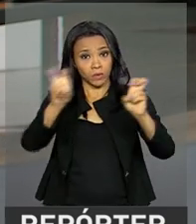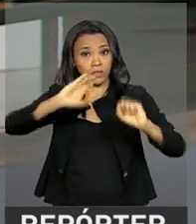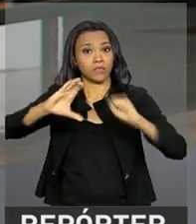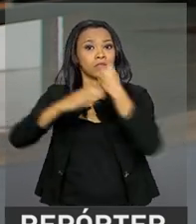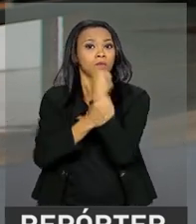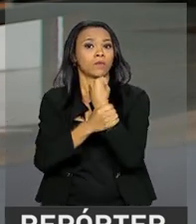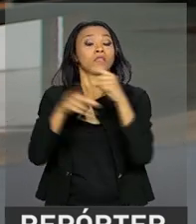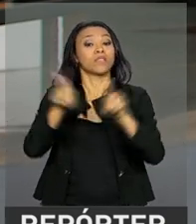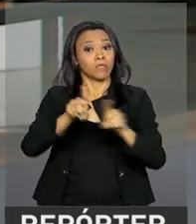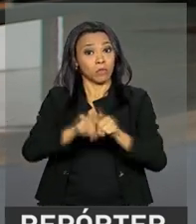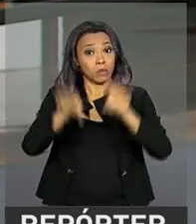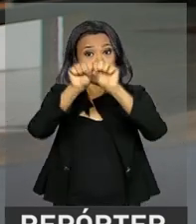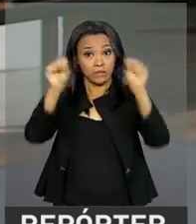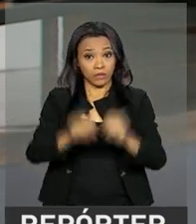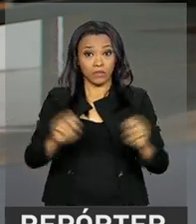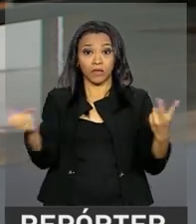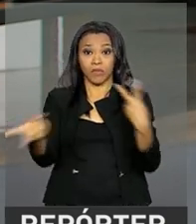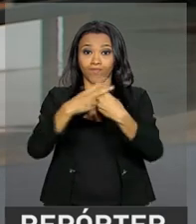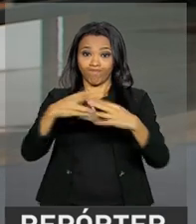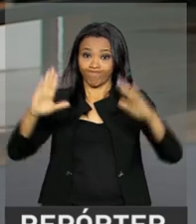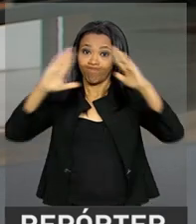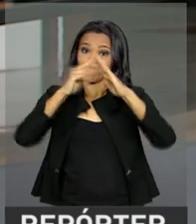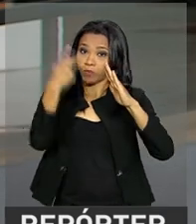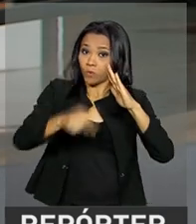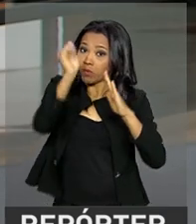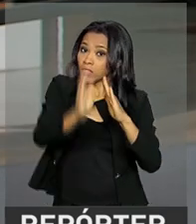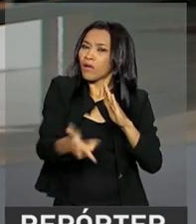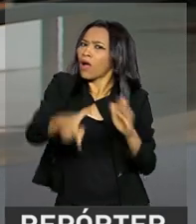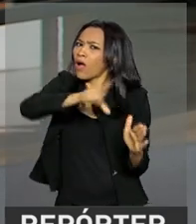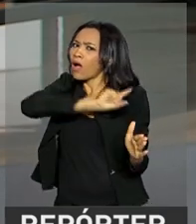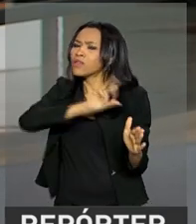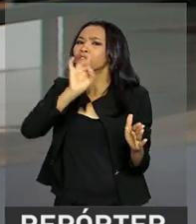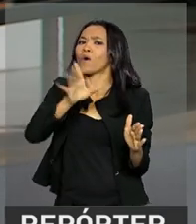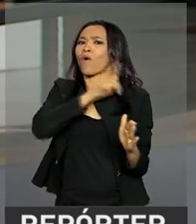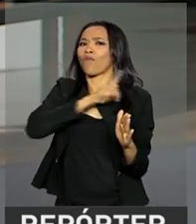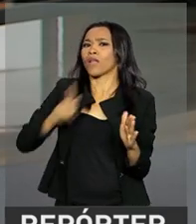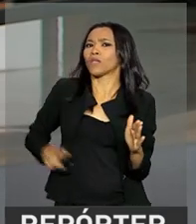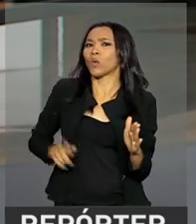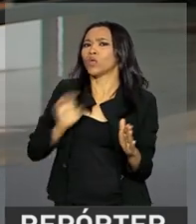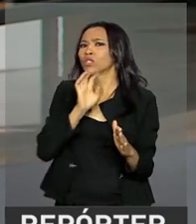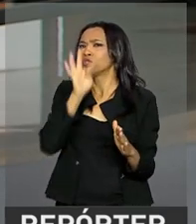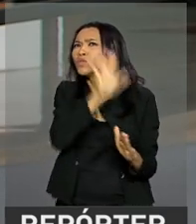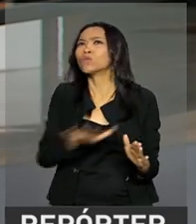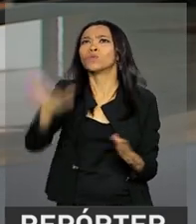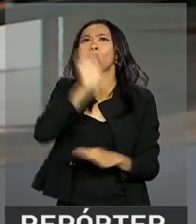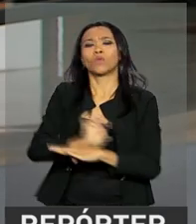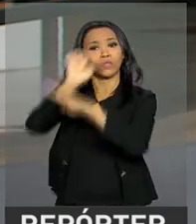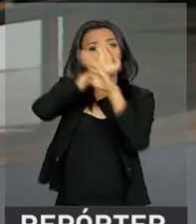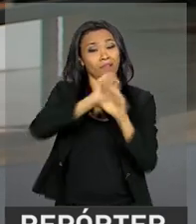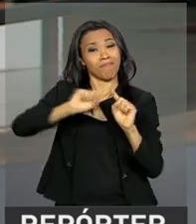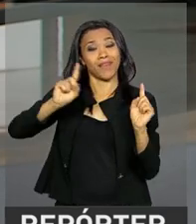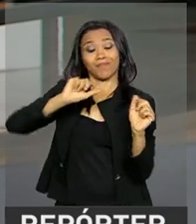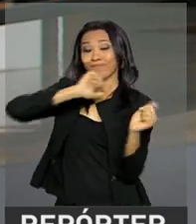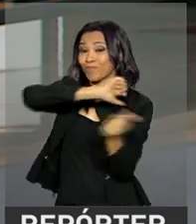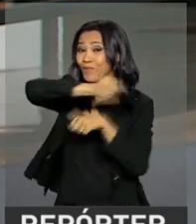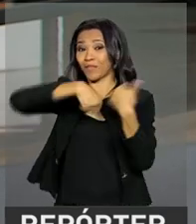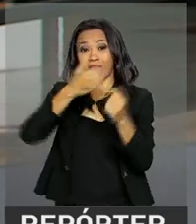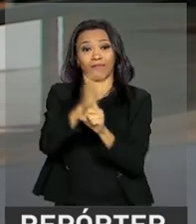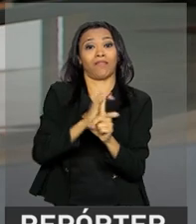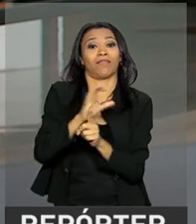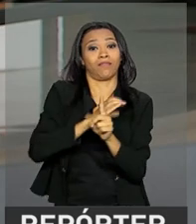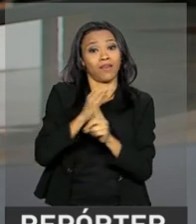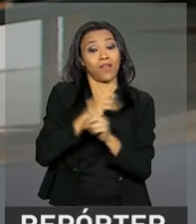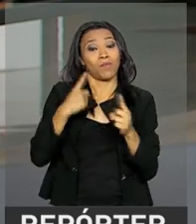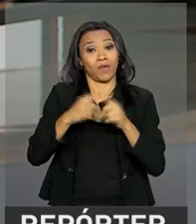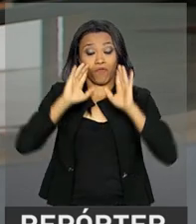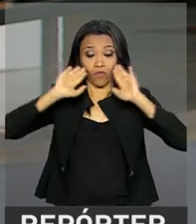e o sistema penitenciário brasileiro inicialmente ela seria com os governadores de todos os estados do Brasil mas houve uma mudança na agenda para